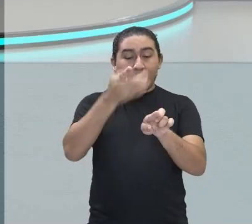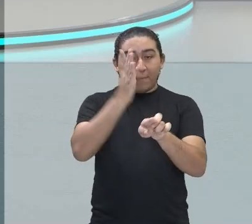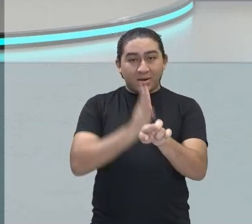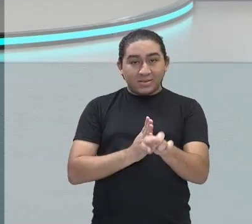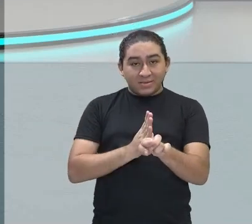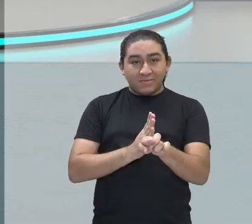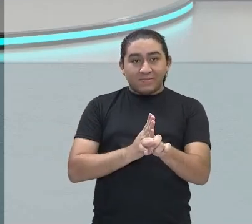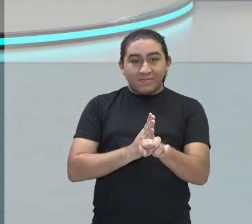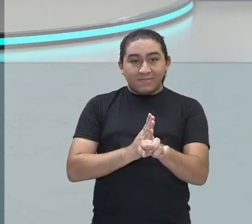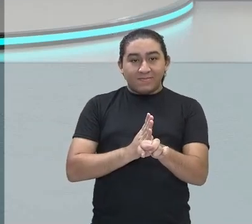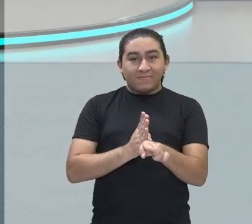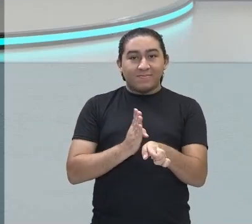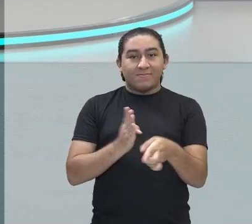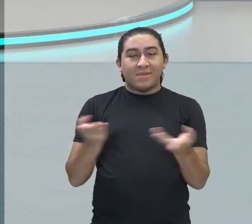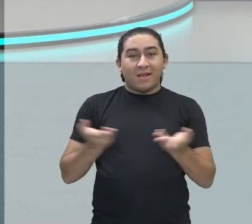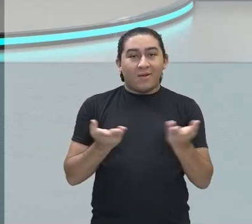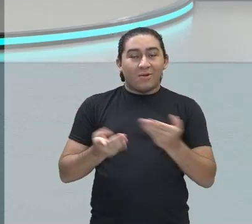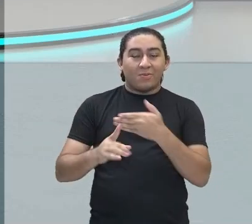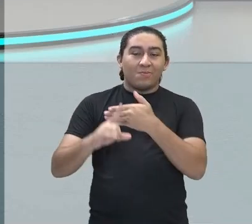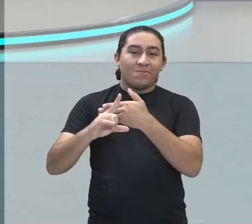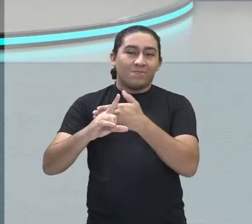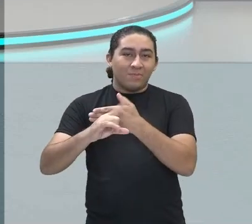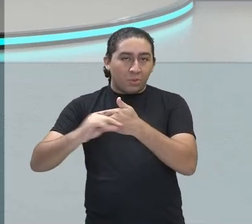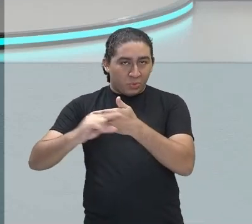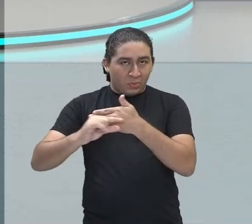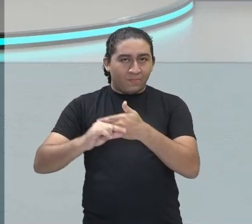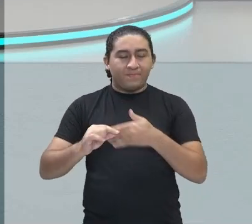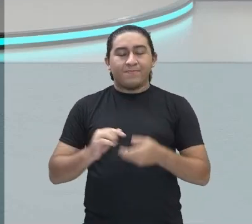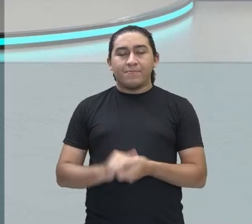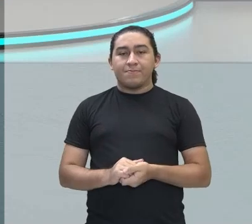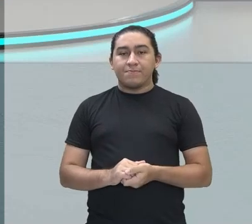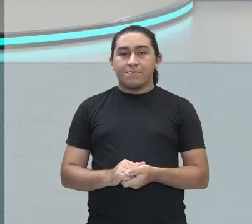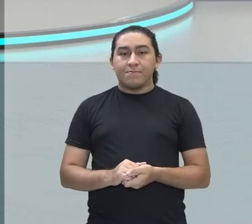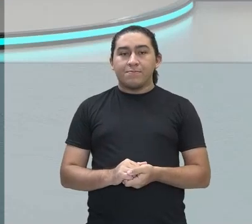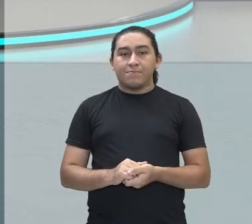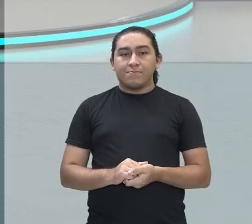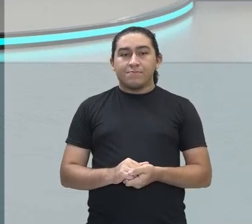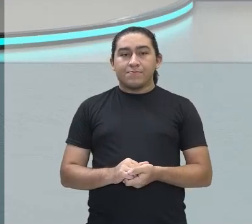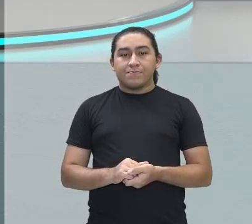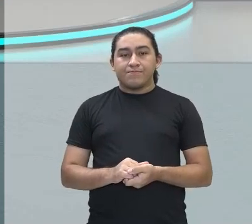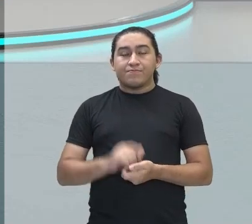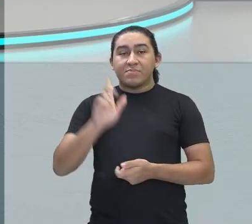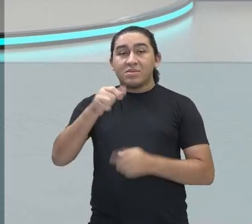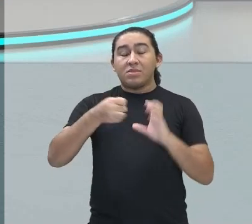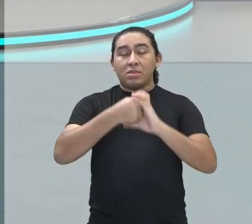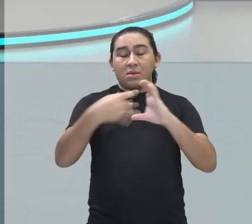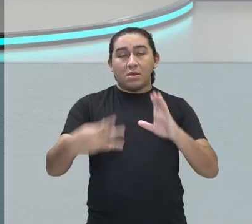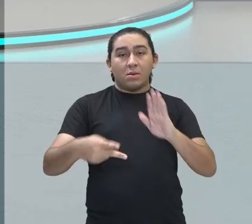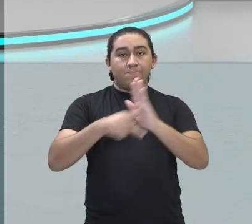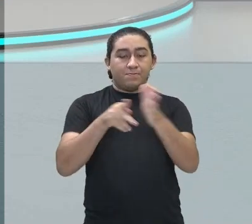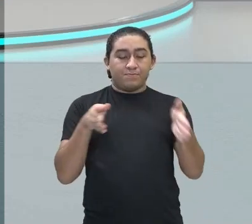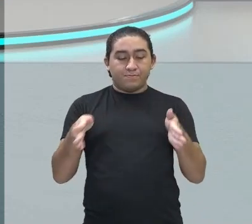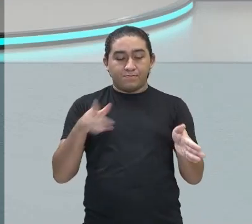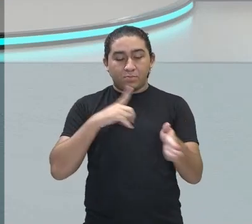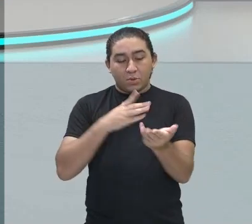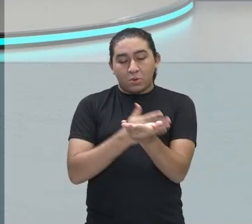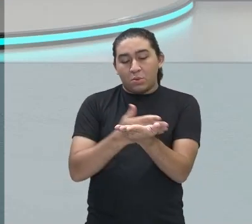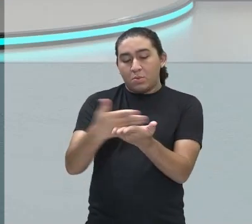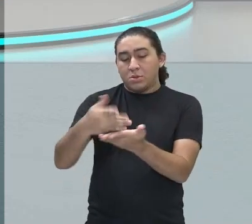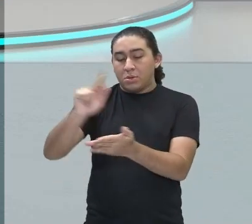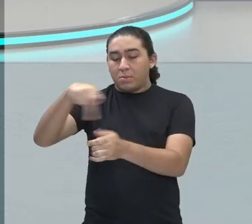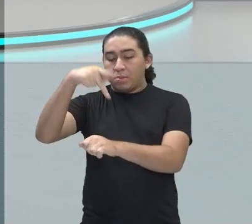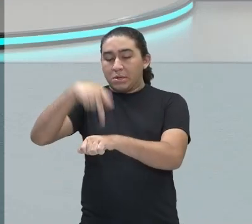com um poeta, né? Então, o simbolismo no Brasil foi um estilo de época que teve início no país